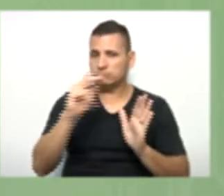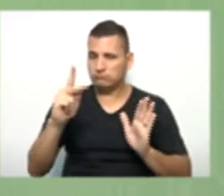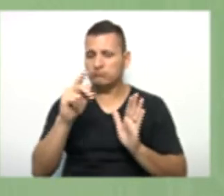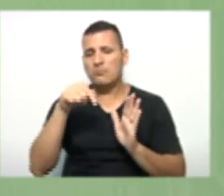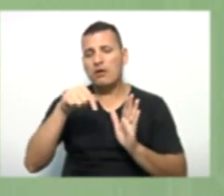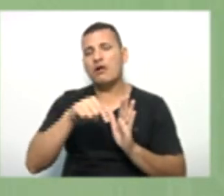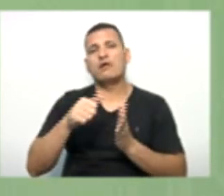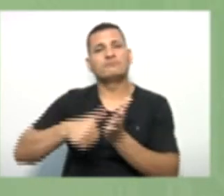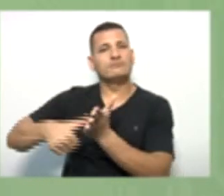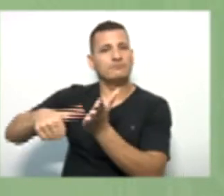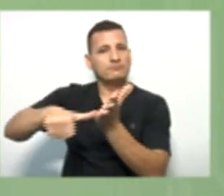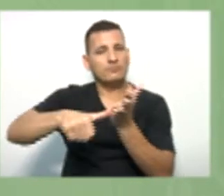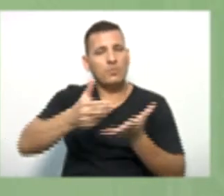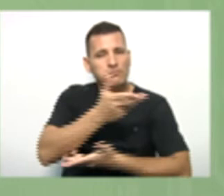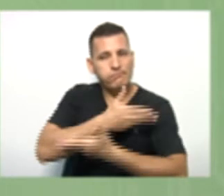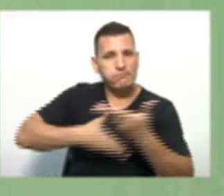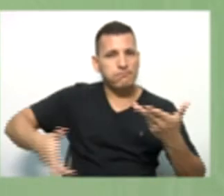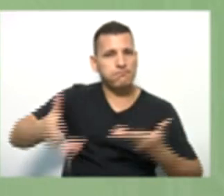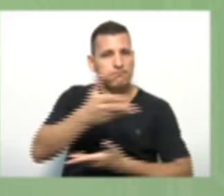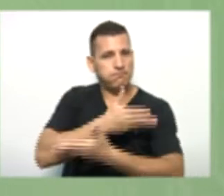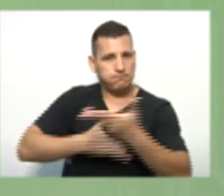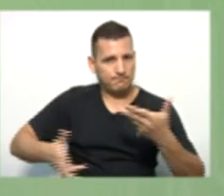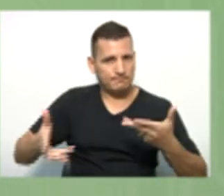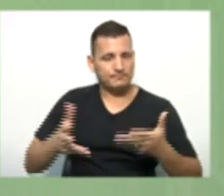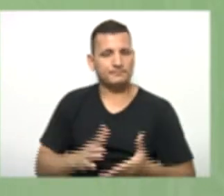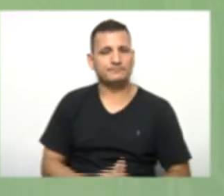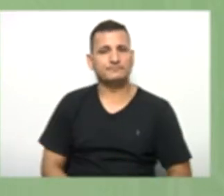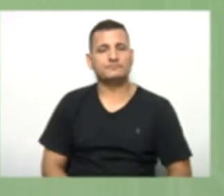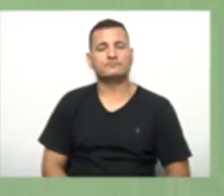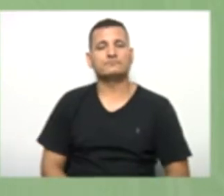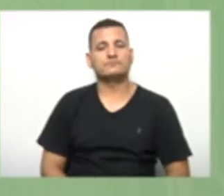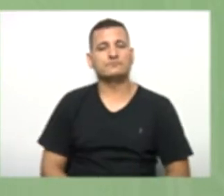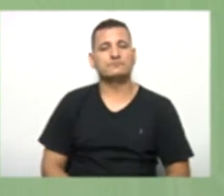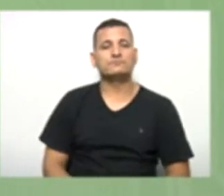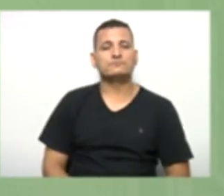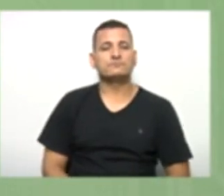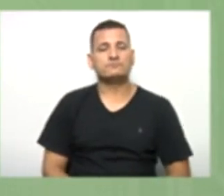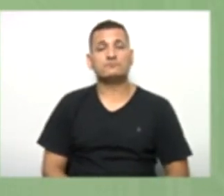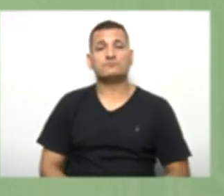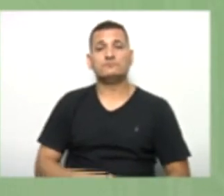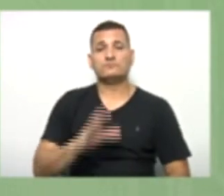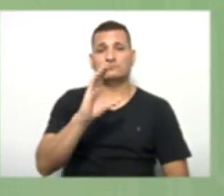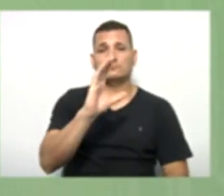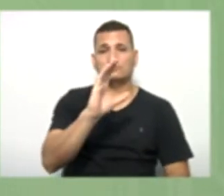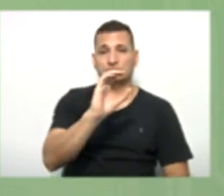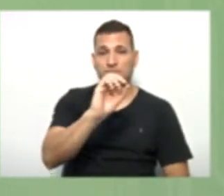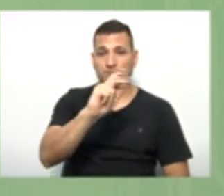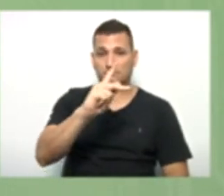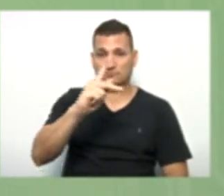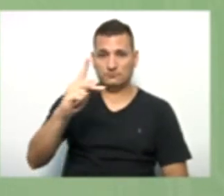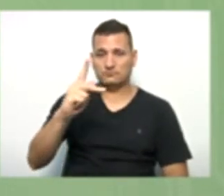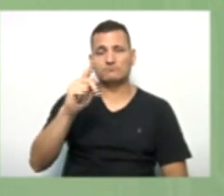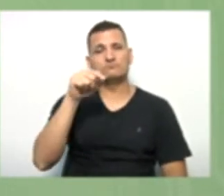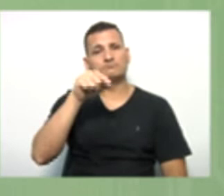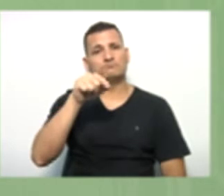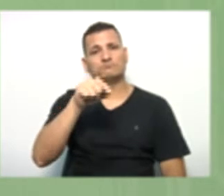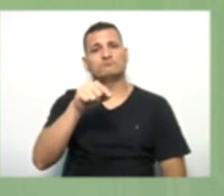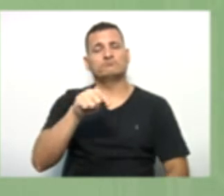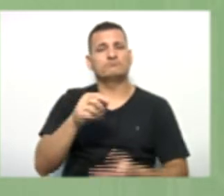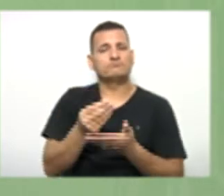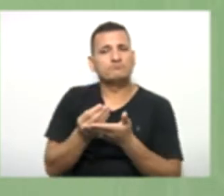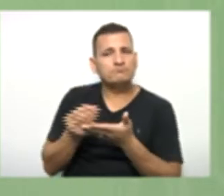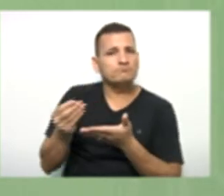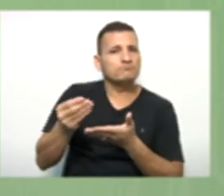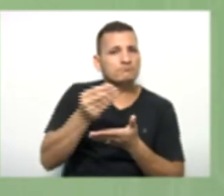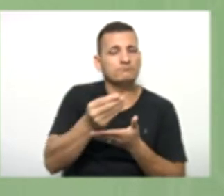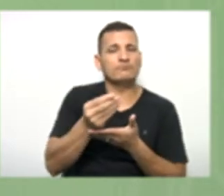realizados pelos cooperados, pelos associados. As entidades cooperativas devem distribuir as sobras líquidas aos